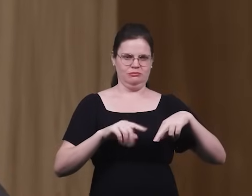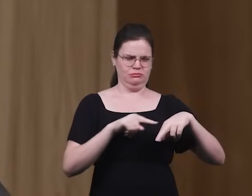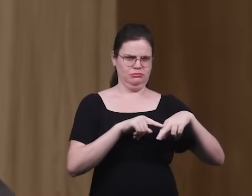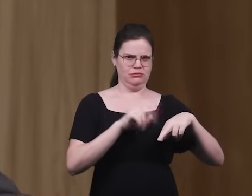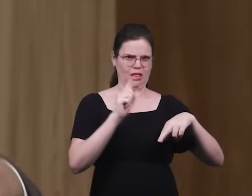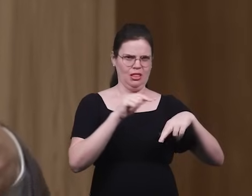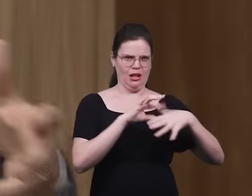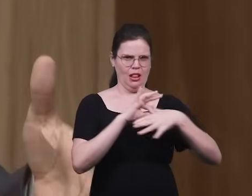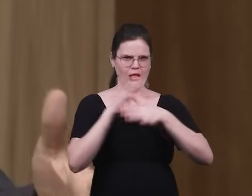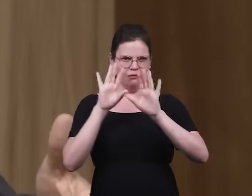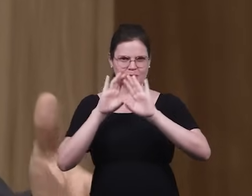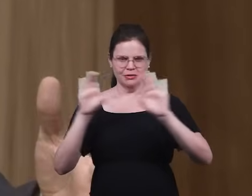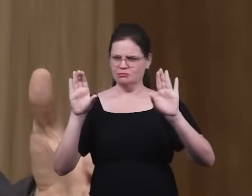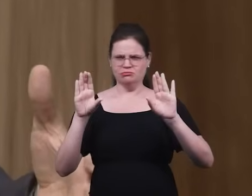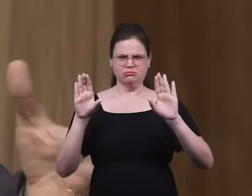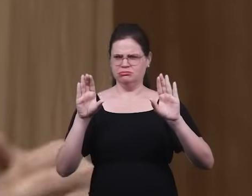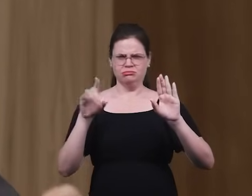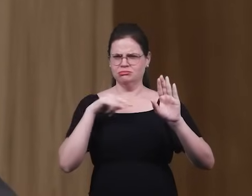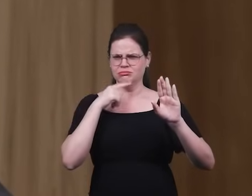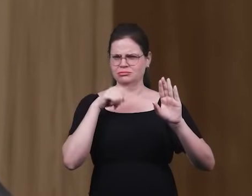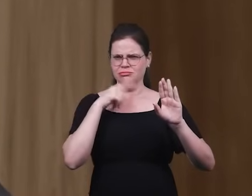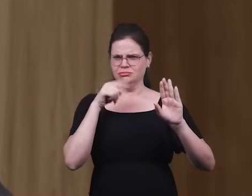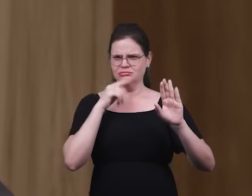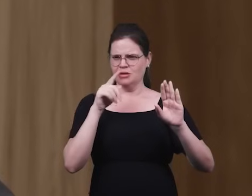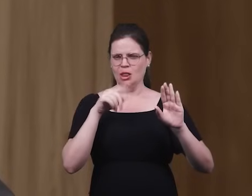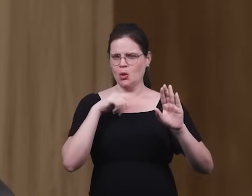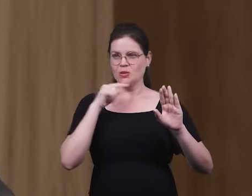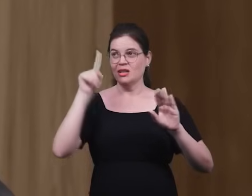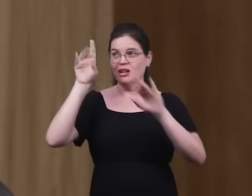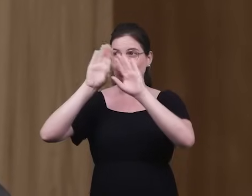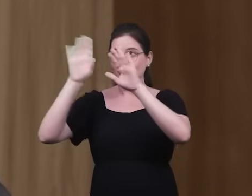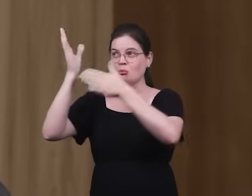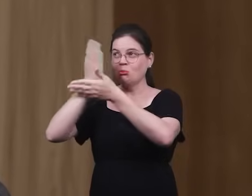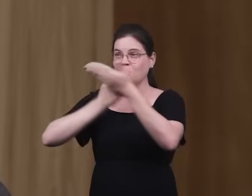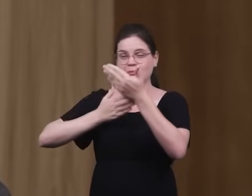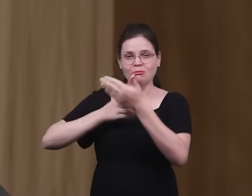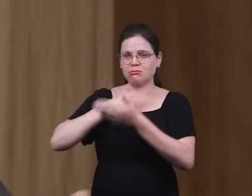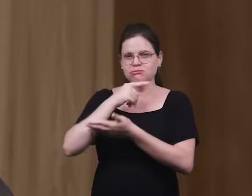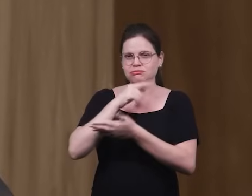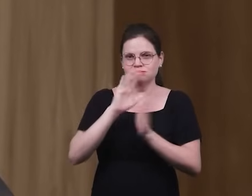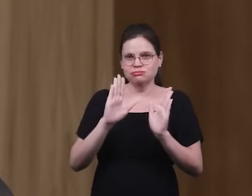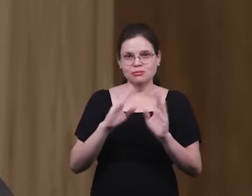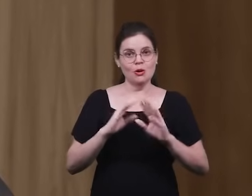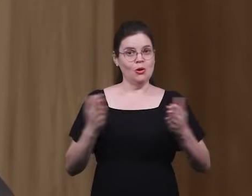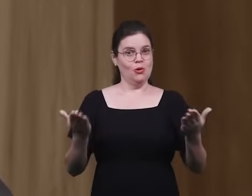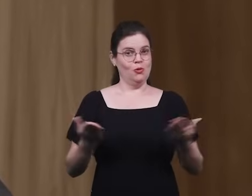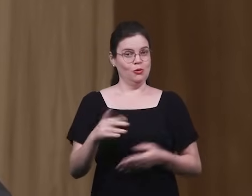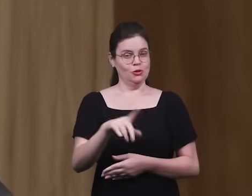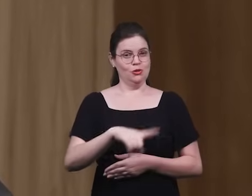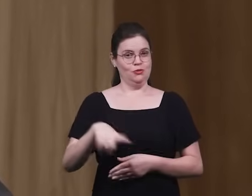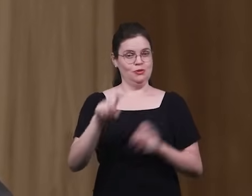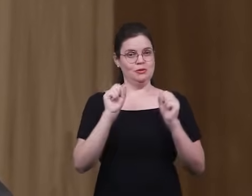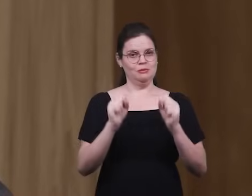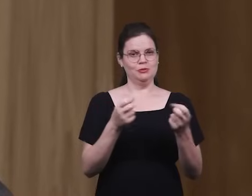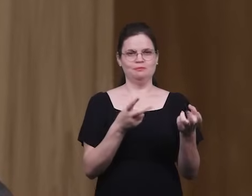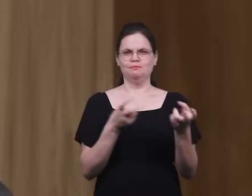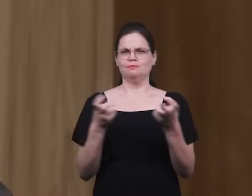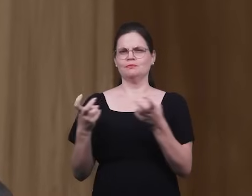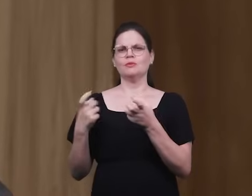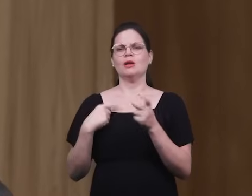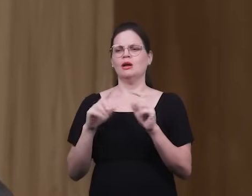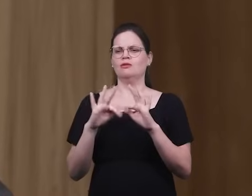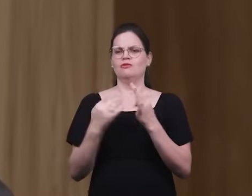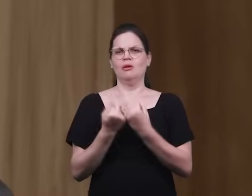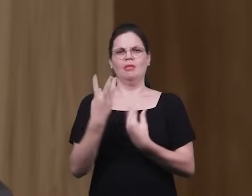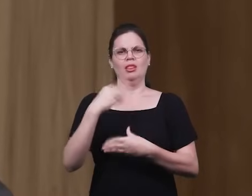leva para o céu pra eternidade ela não traz as coisas do alto você tem hoje nós podemos perceber muitas famílias em